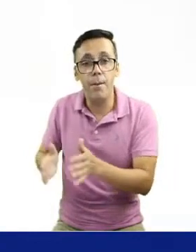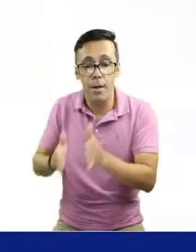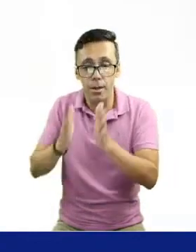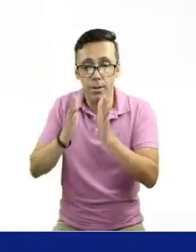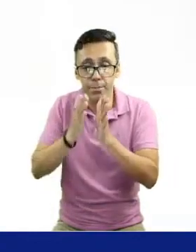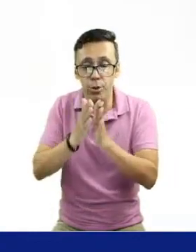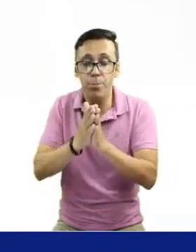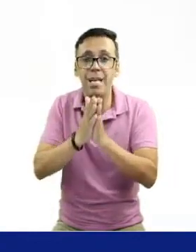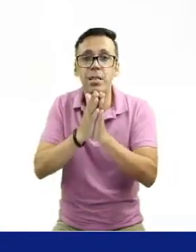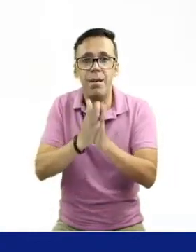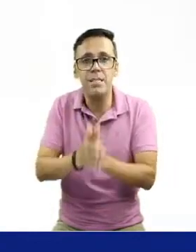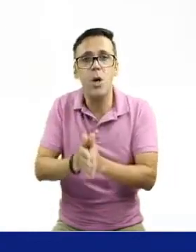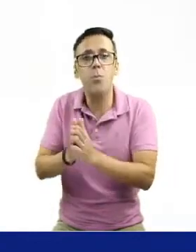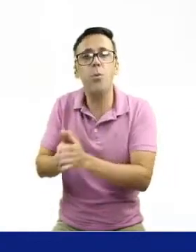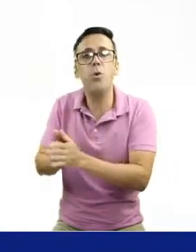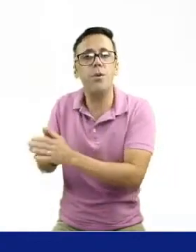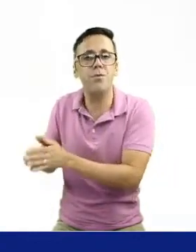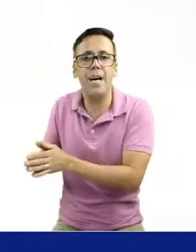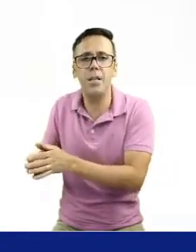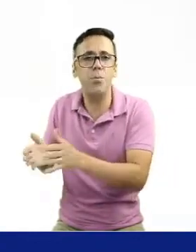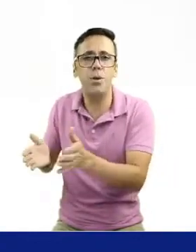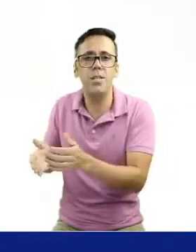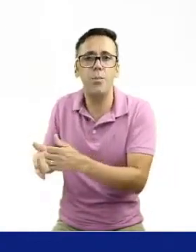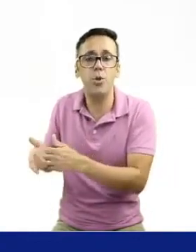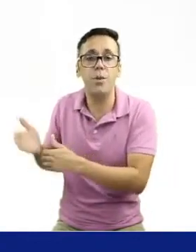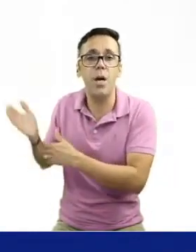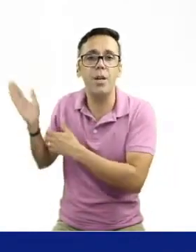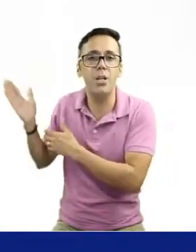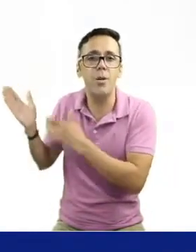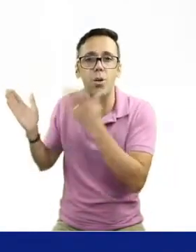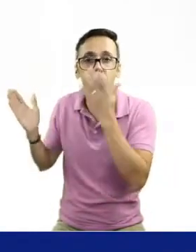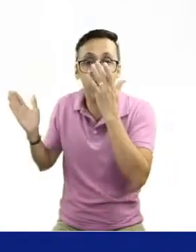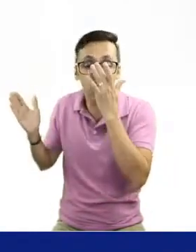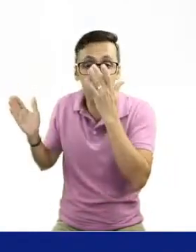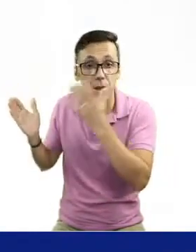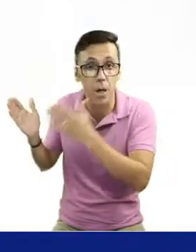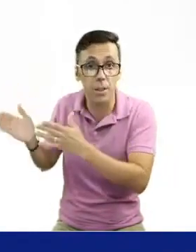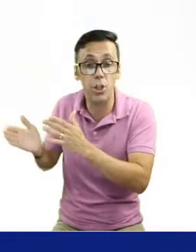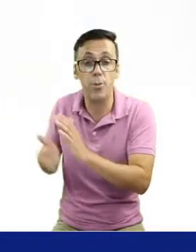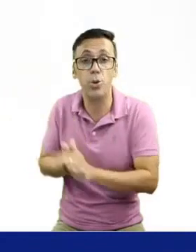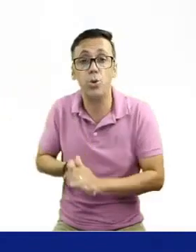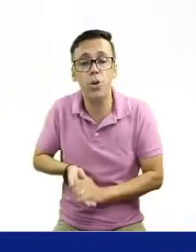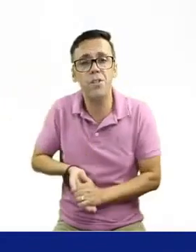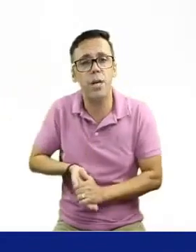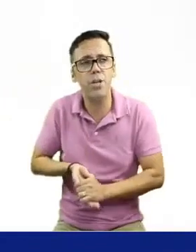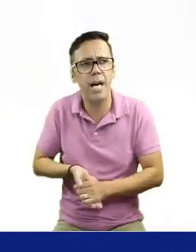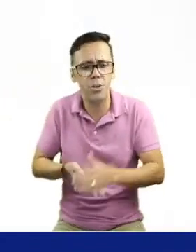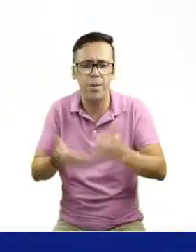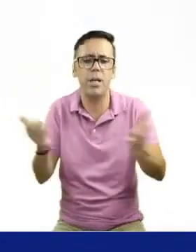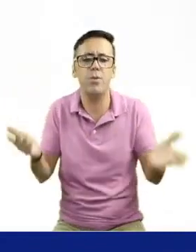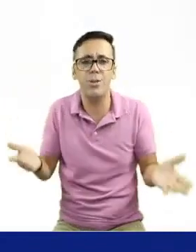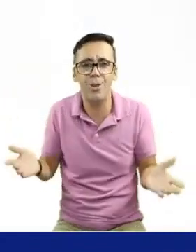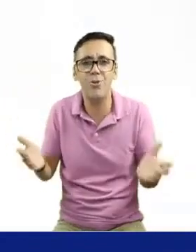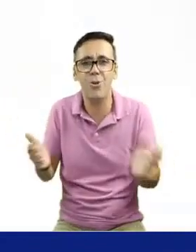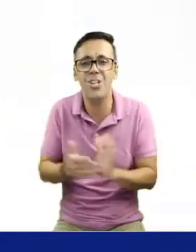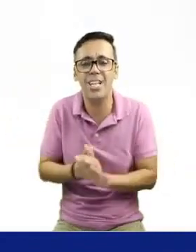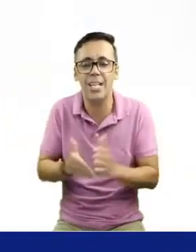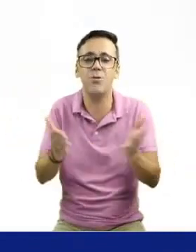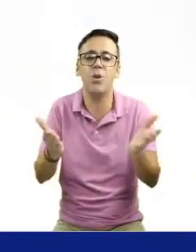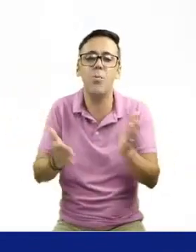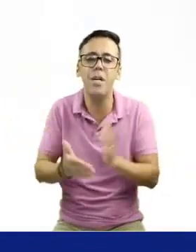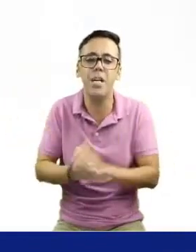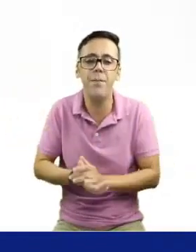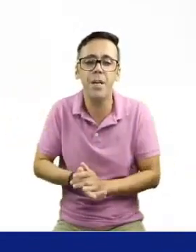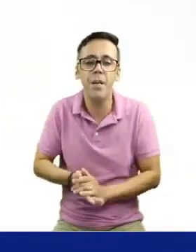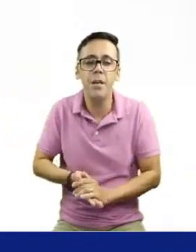né ter é de participação público-privada como por exemplo hospital aqui de Belo Horizonte o hospital aqui chama Doutor Sérgio de Castro para quem não é de longe